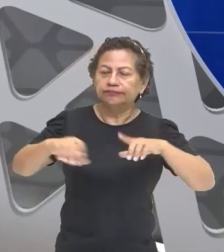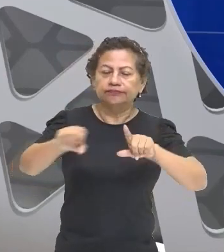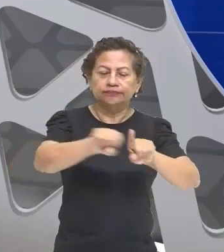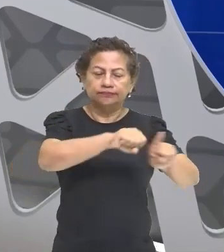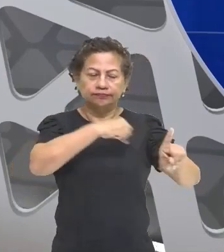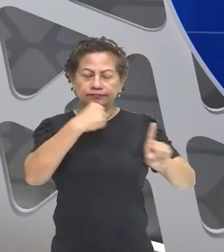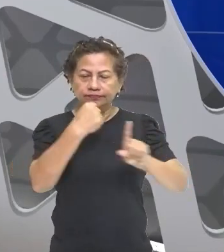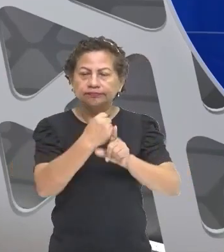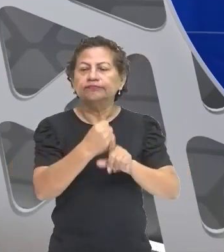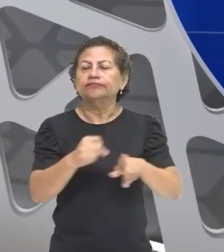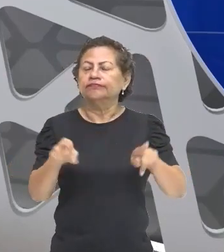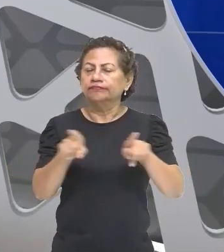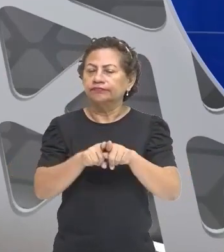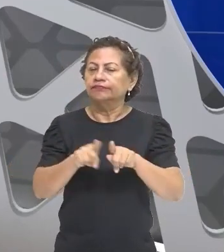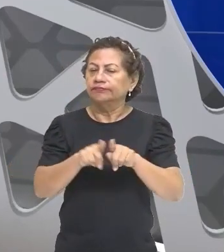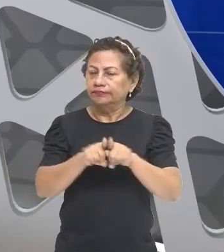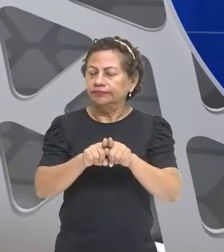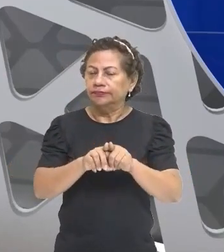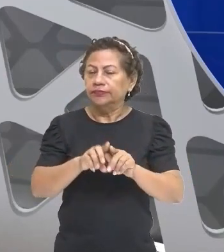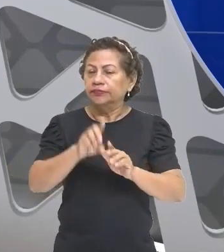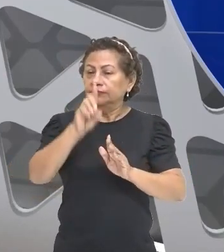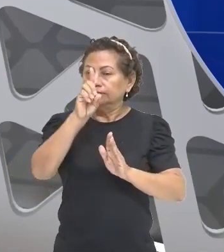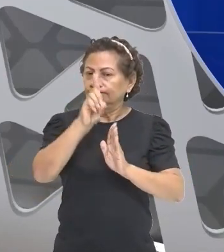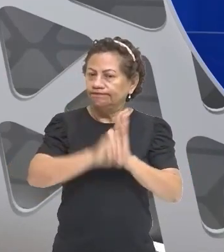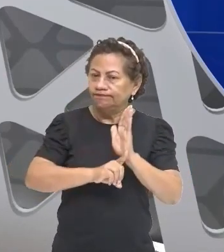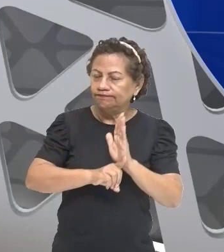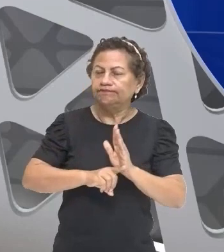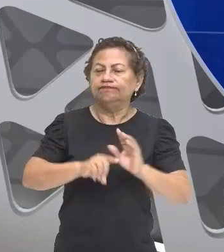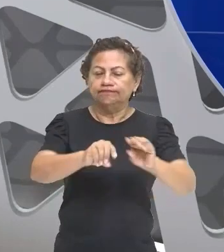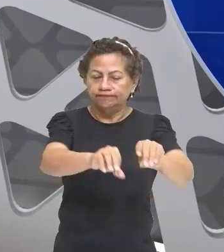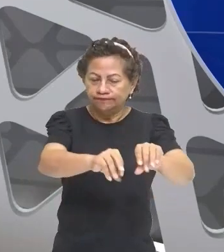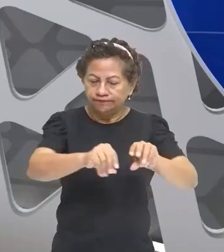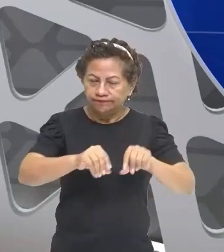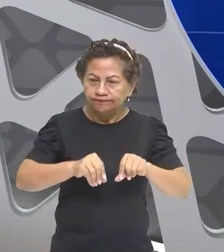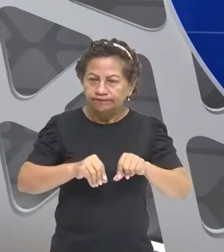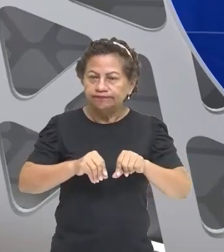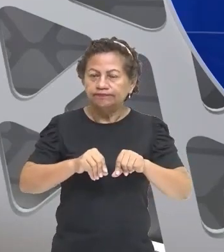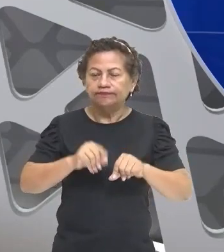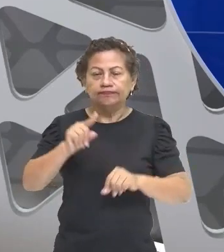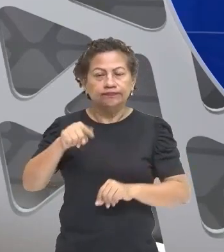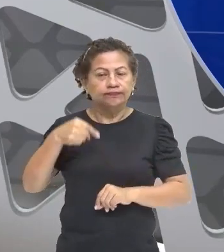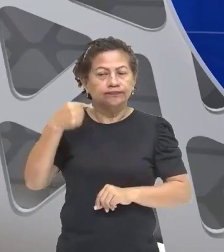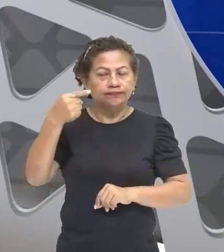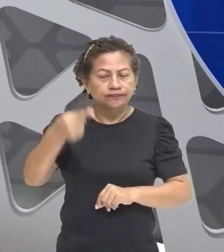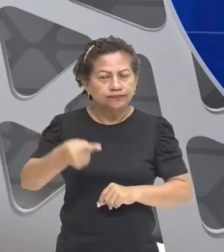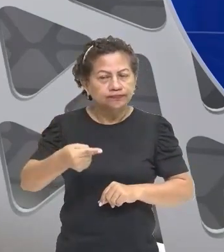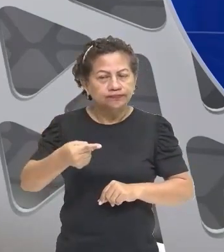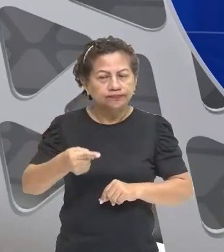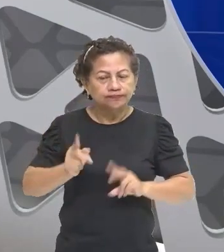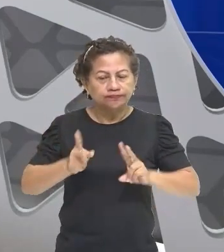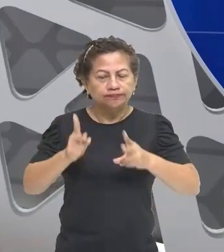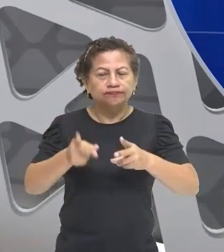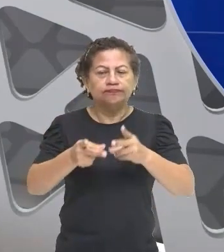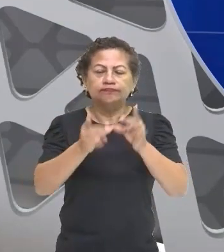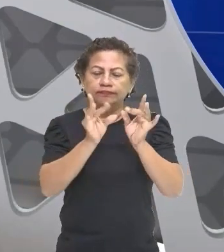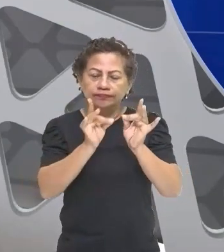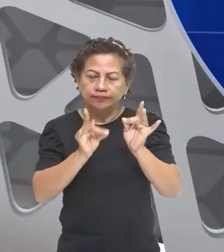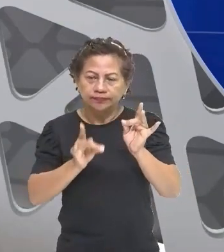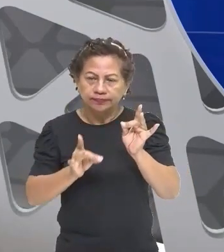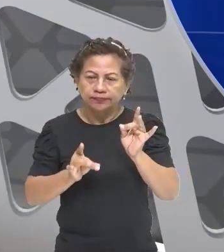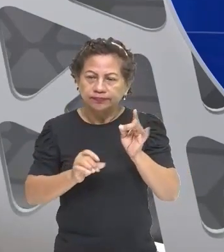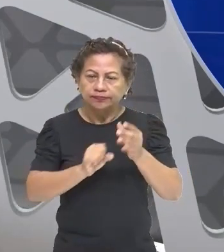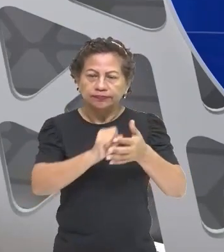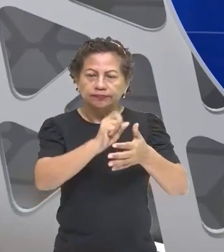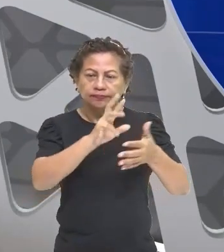os direitos de acesso à terra e, posteriormente, lá pela metade da aula, nós vamos tratar também das